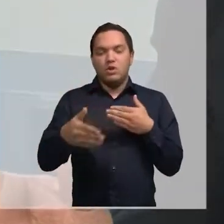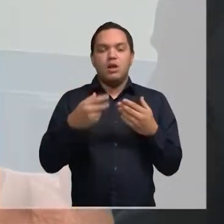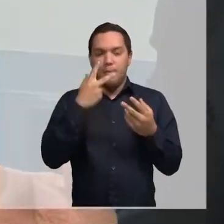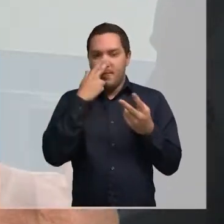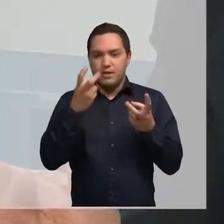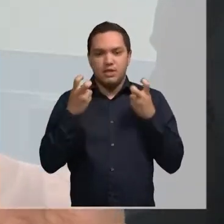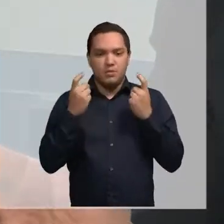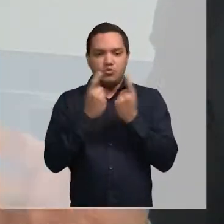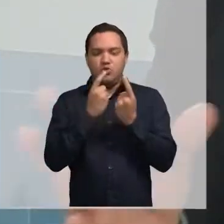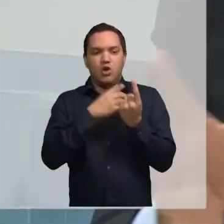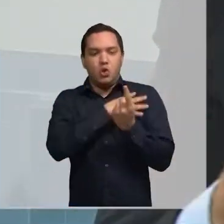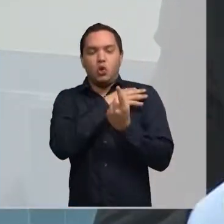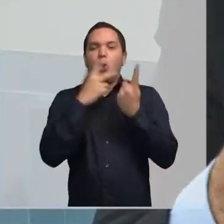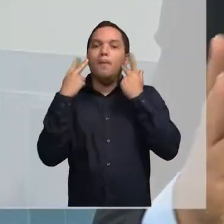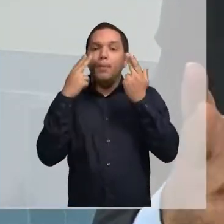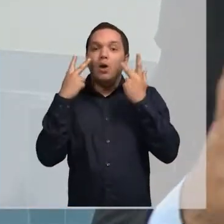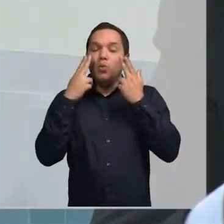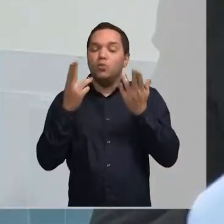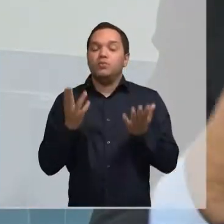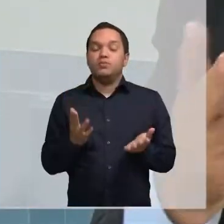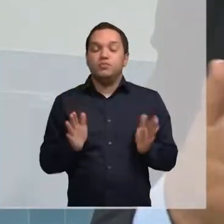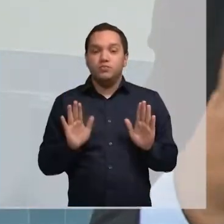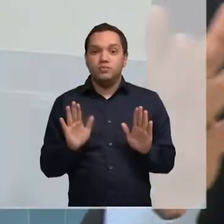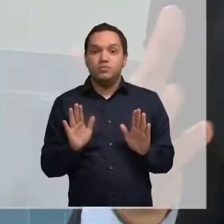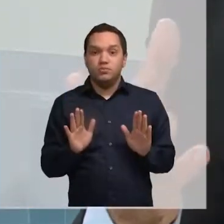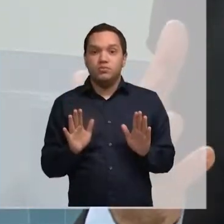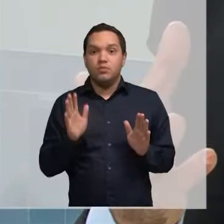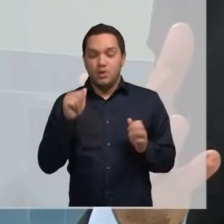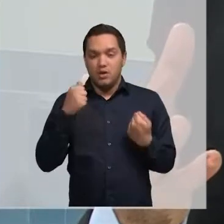ditadura. Então, é bom a gente saber